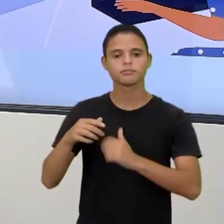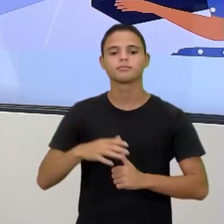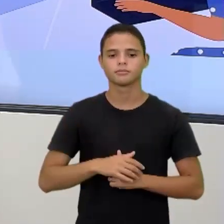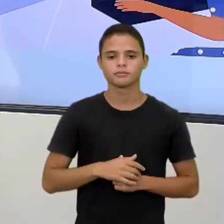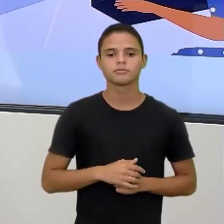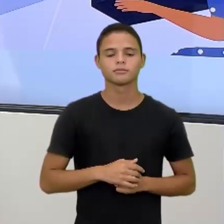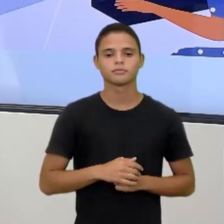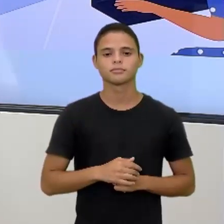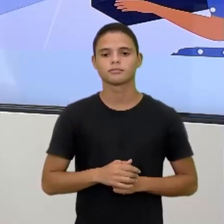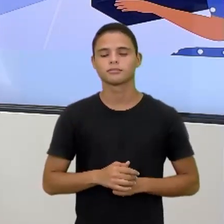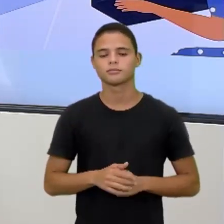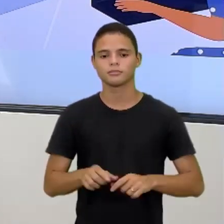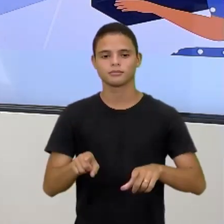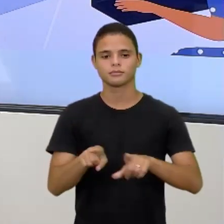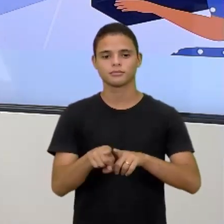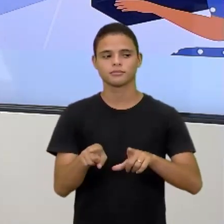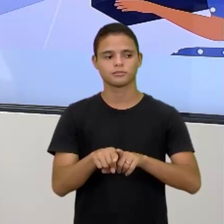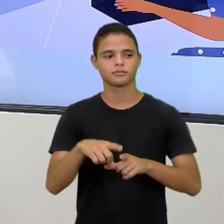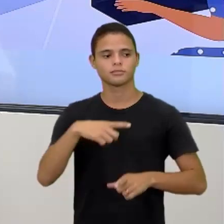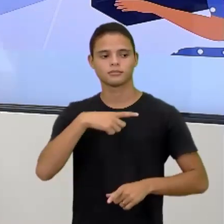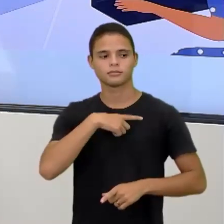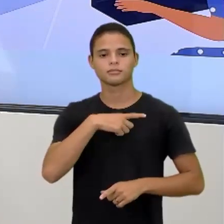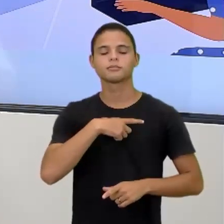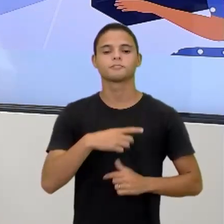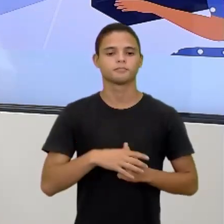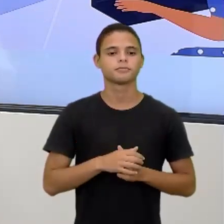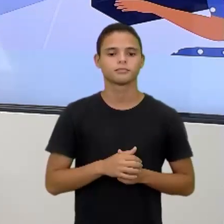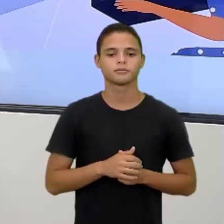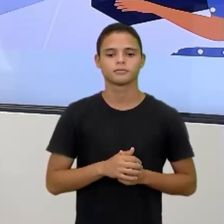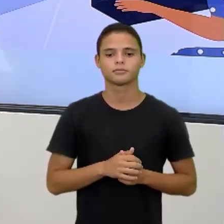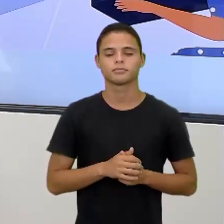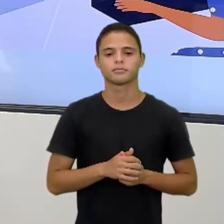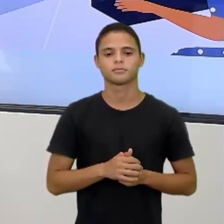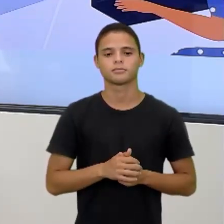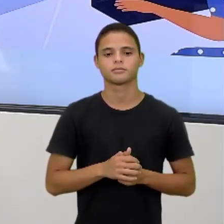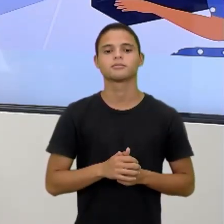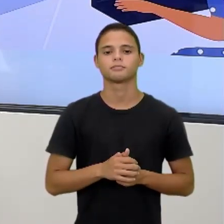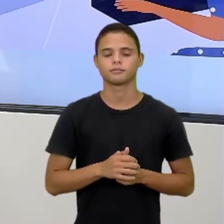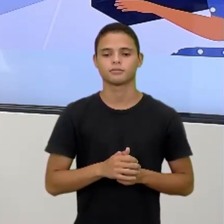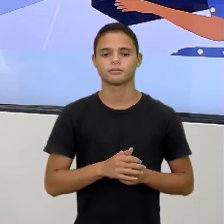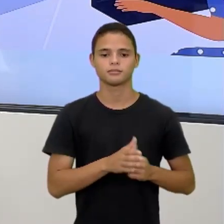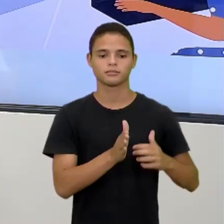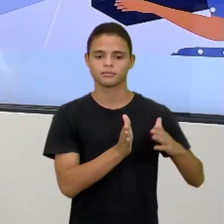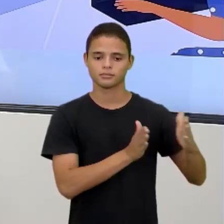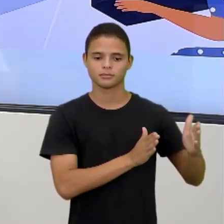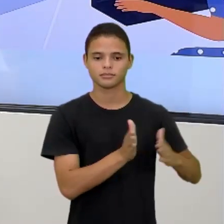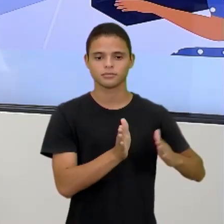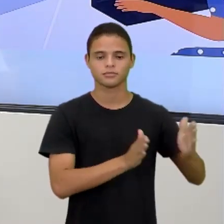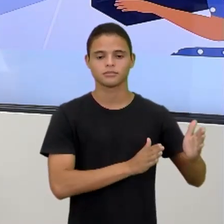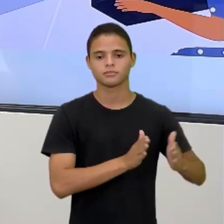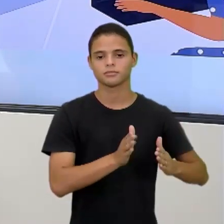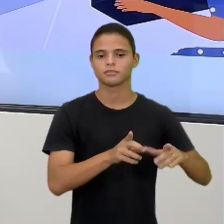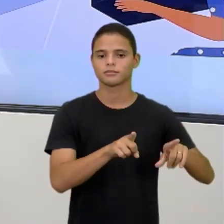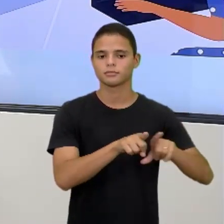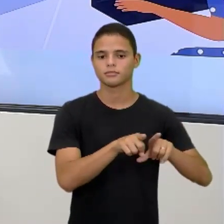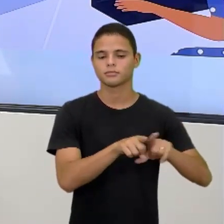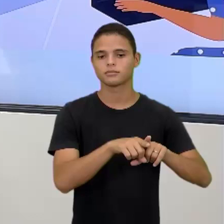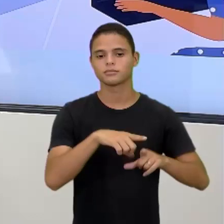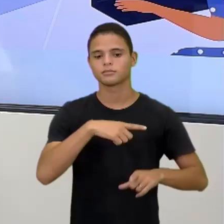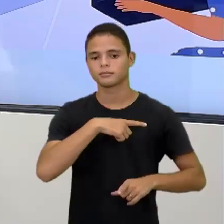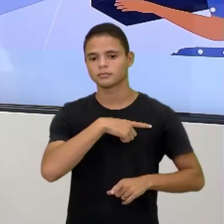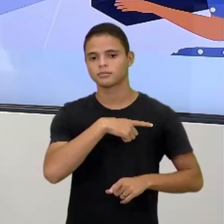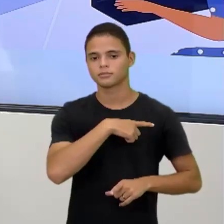conhecer o entrevistado. Numa entrevista de emprego, é o momento em que a empresa, né, o representante da